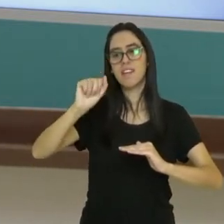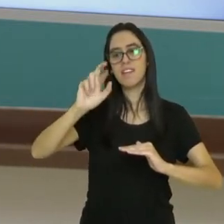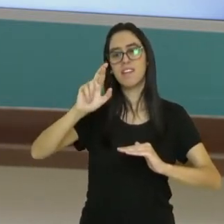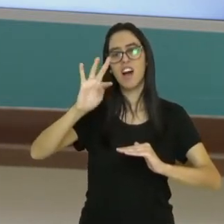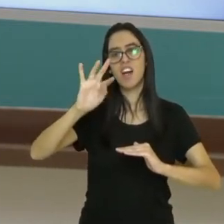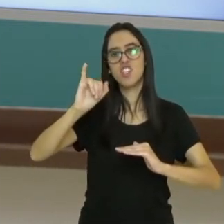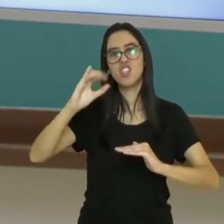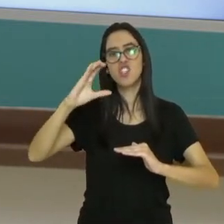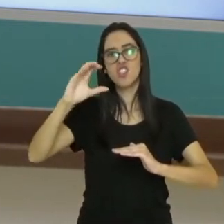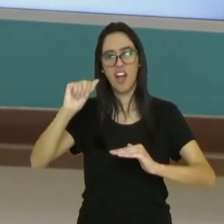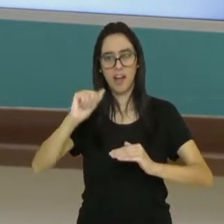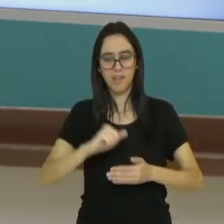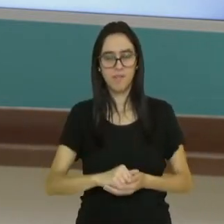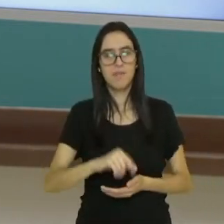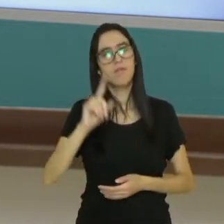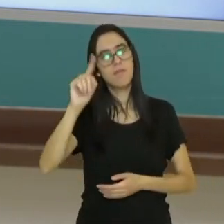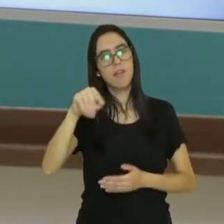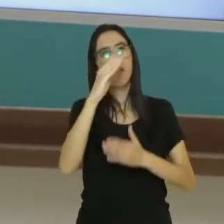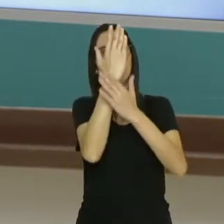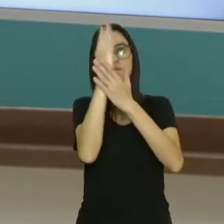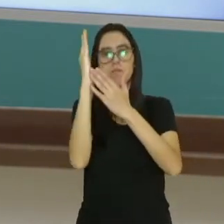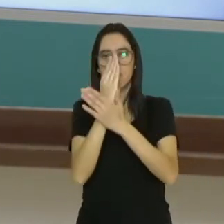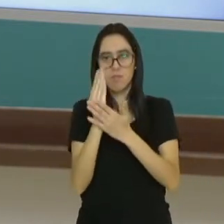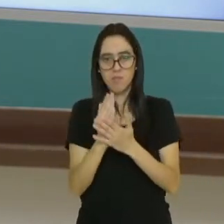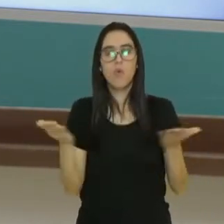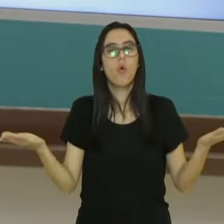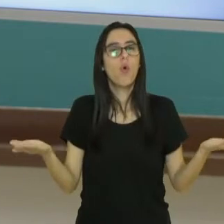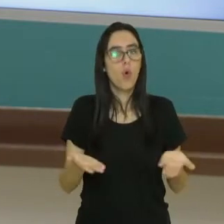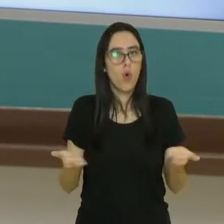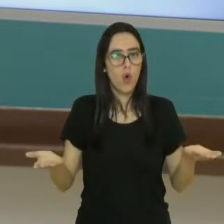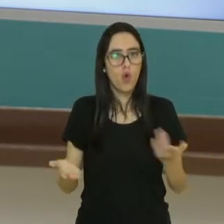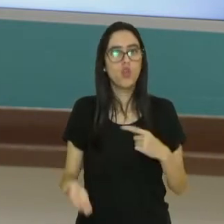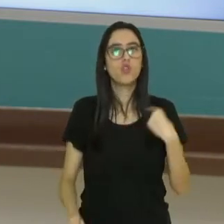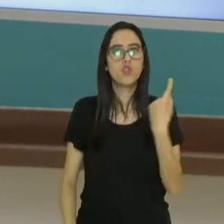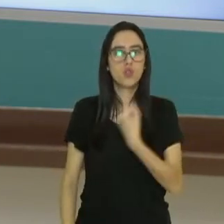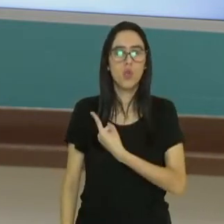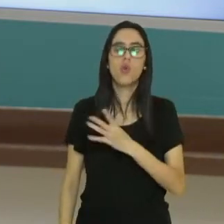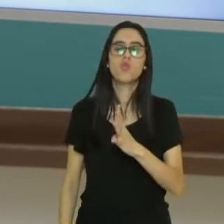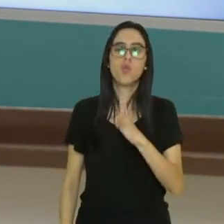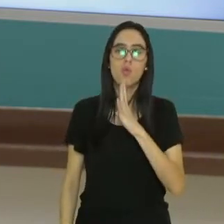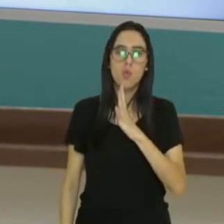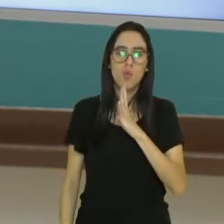certo? Então são os atuais continentes que surgiram a